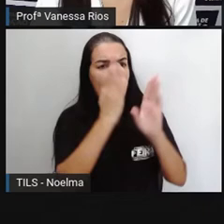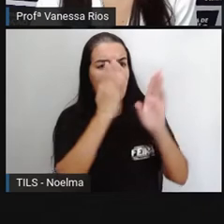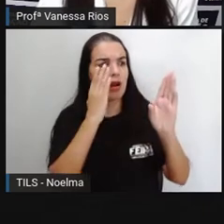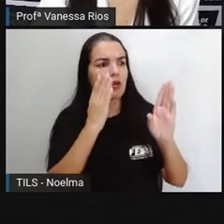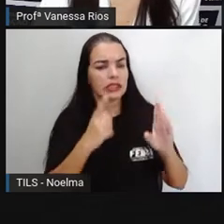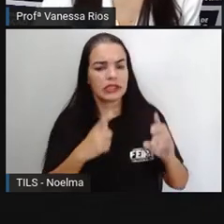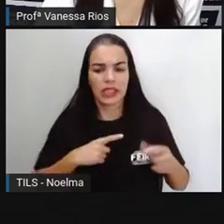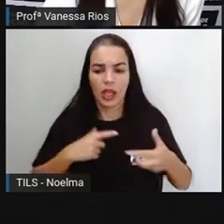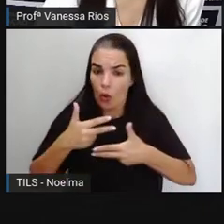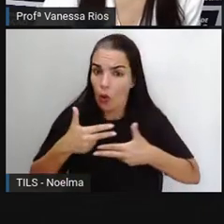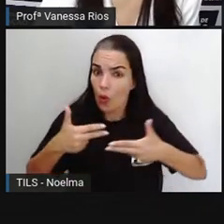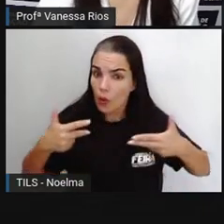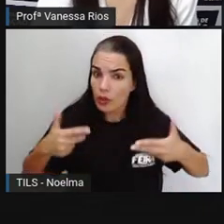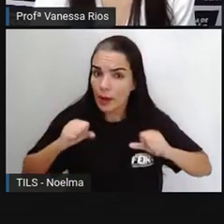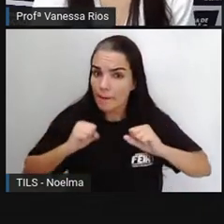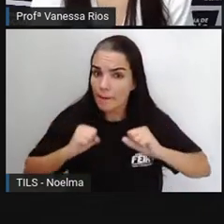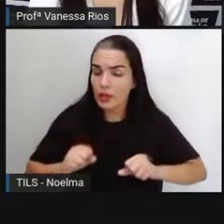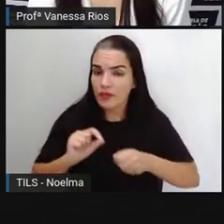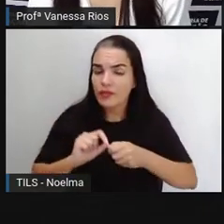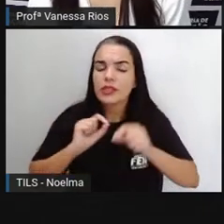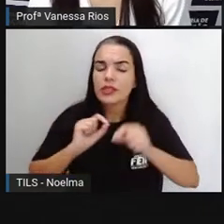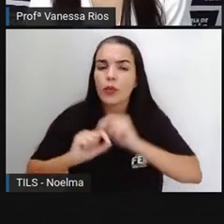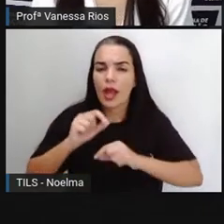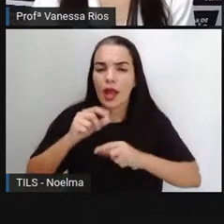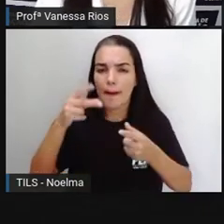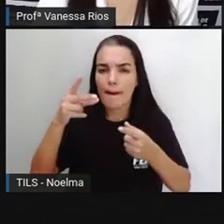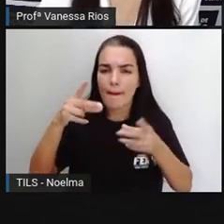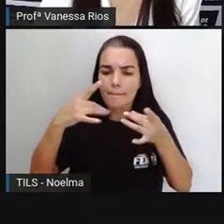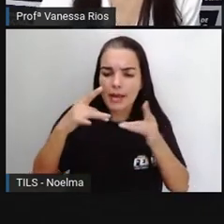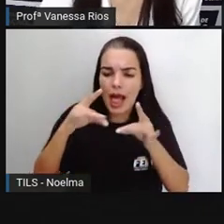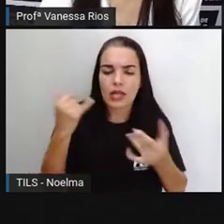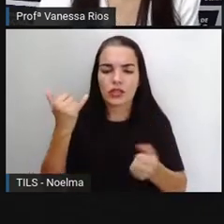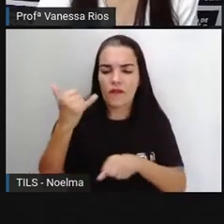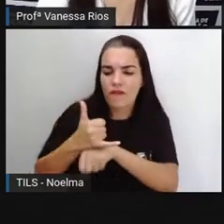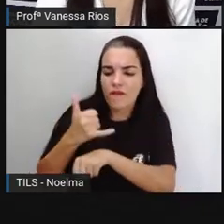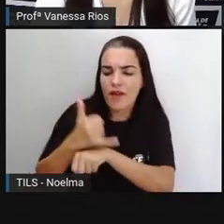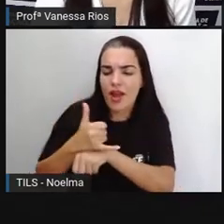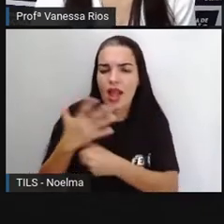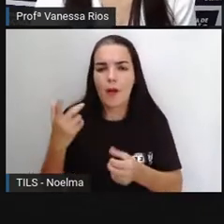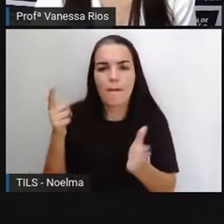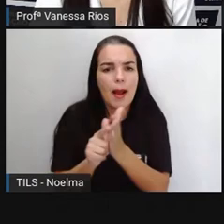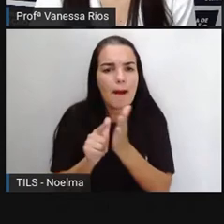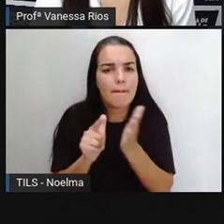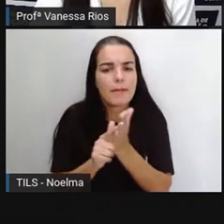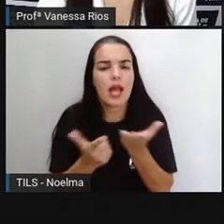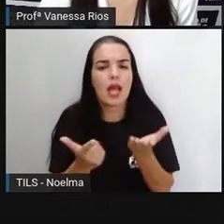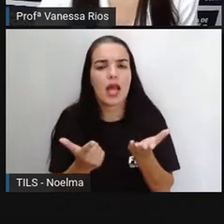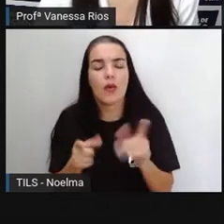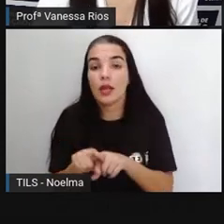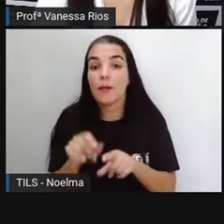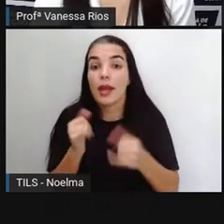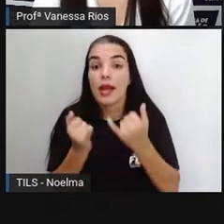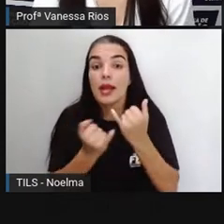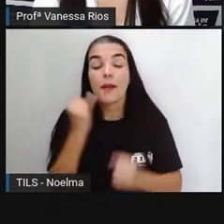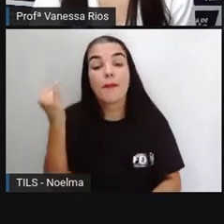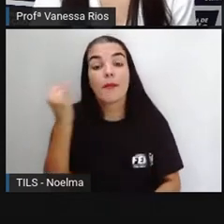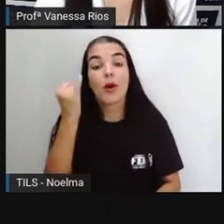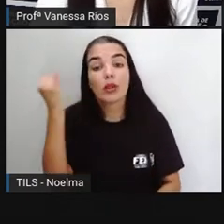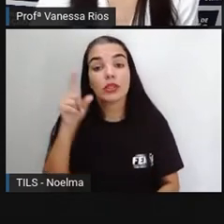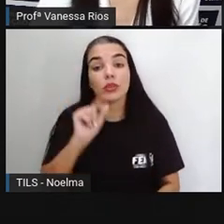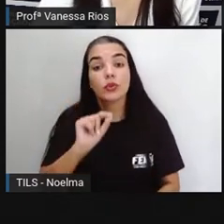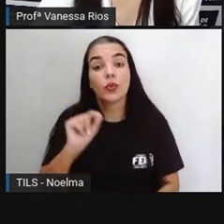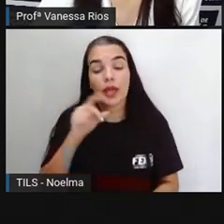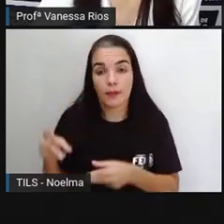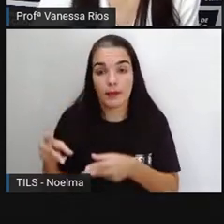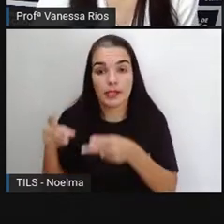nos deparamos com objetos feitos de plástico, feitos de metal, feitos de papel. E aí é importante a gente perceber